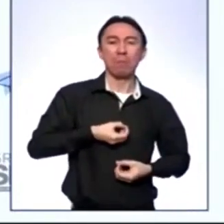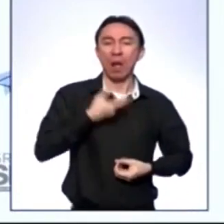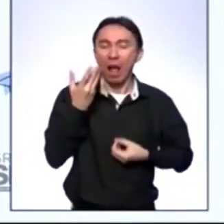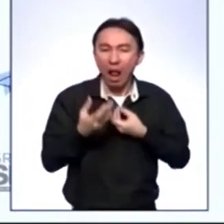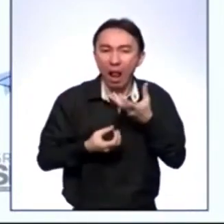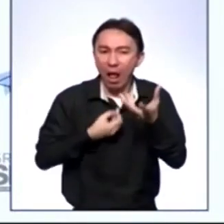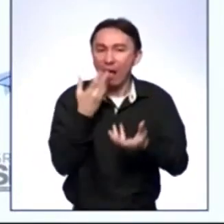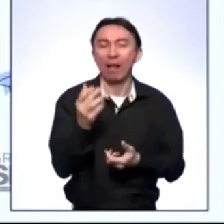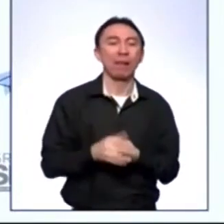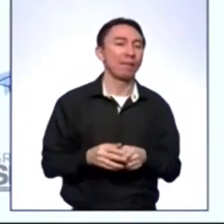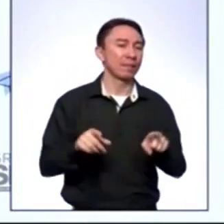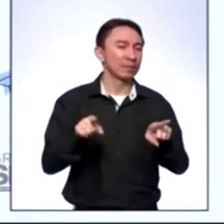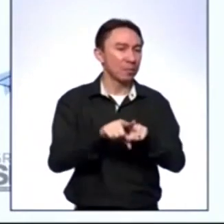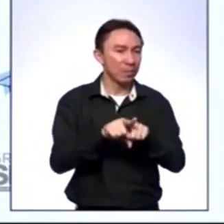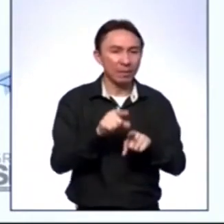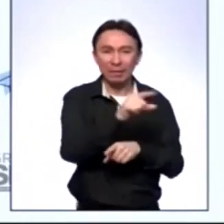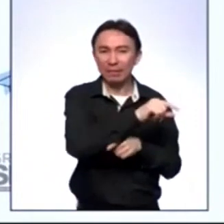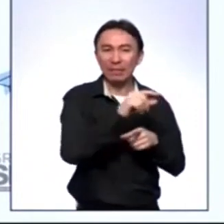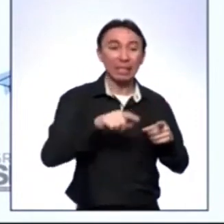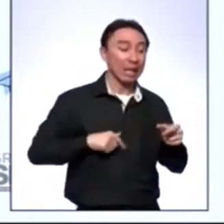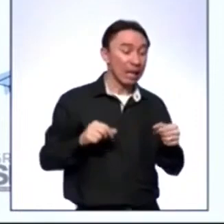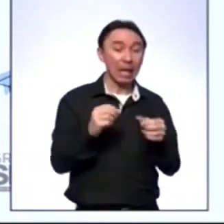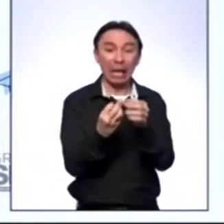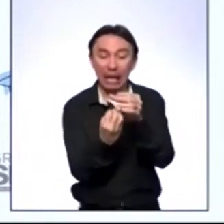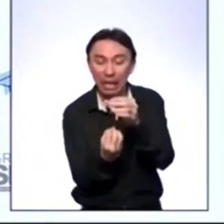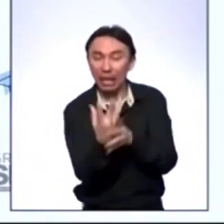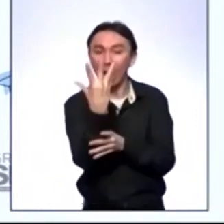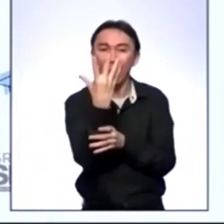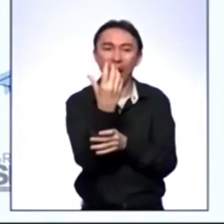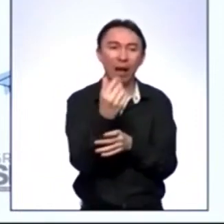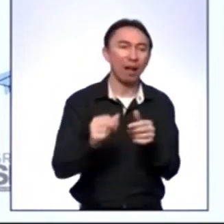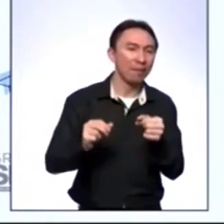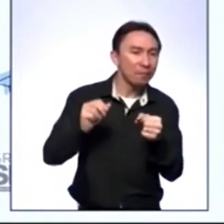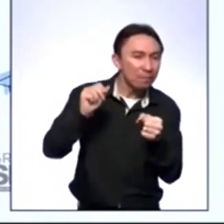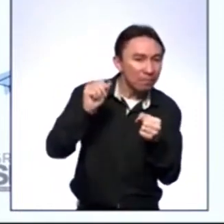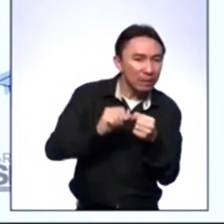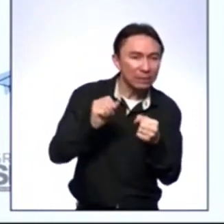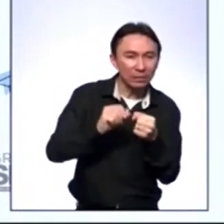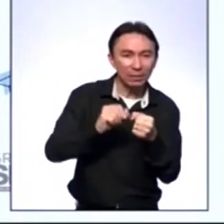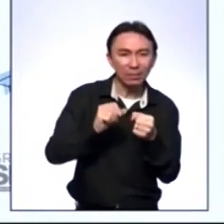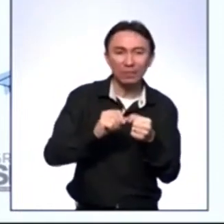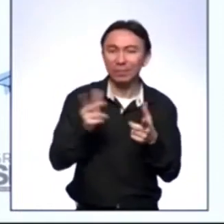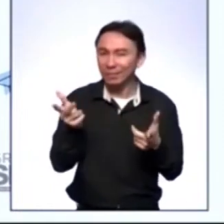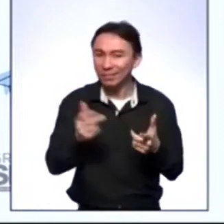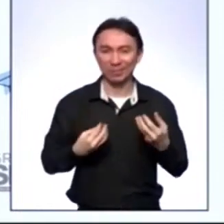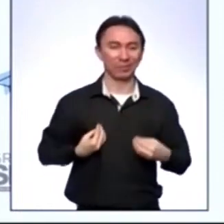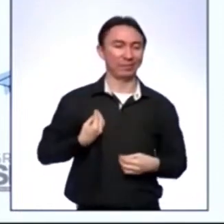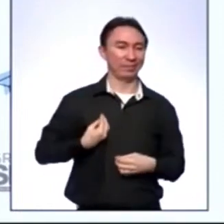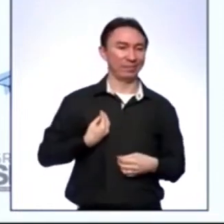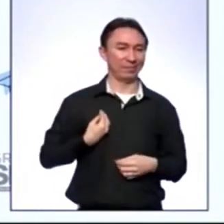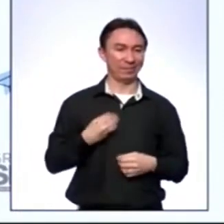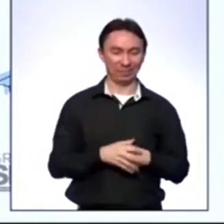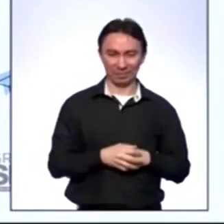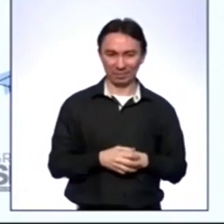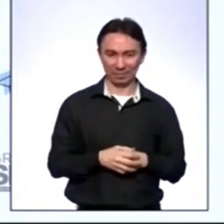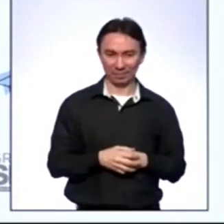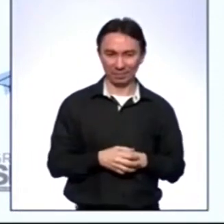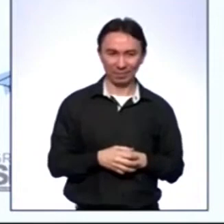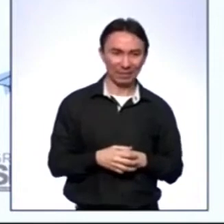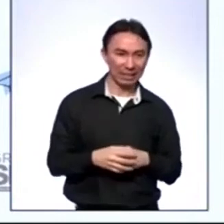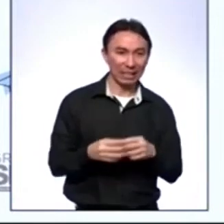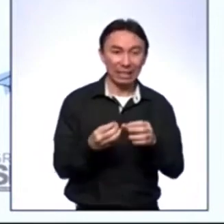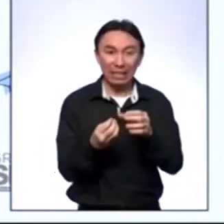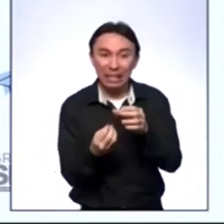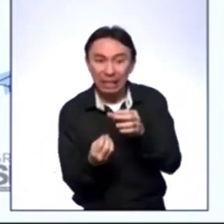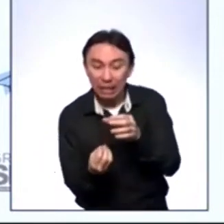modo de criar, fazer e viver, modos de criar, fazer e viver,